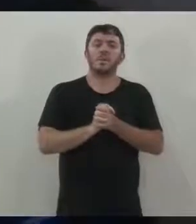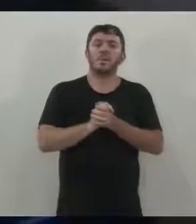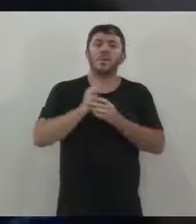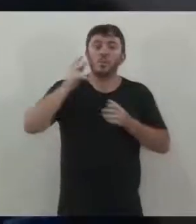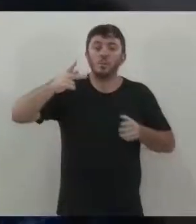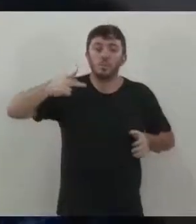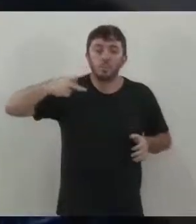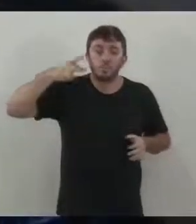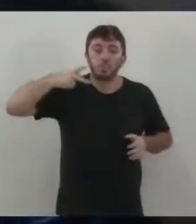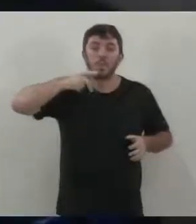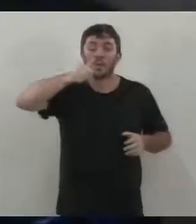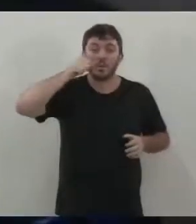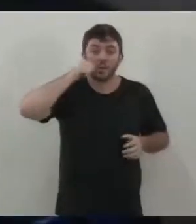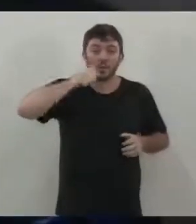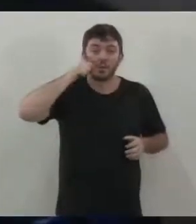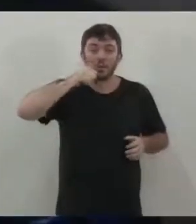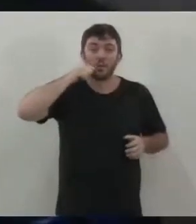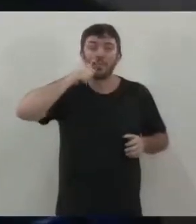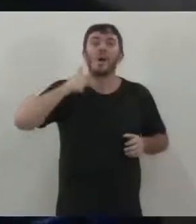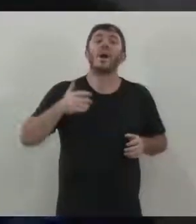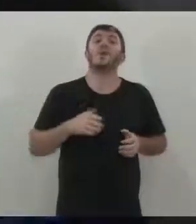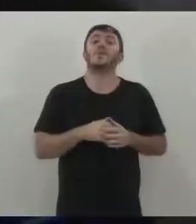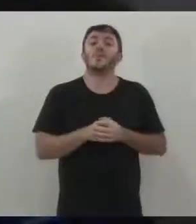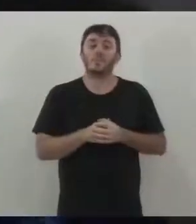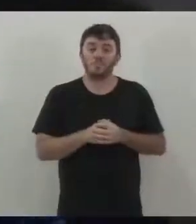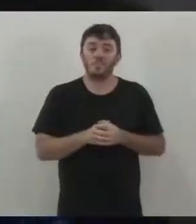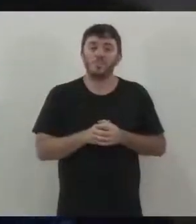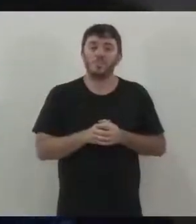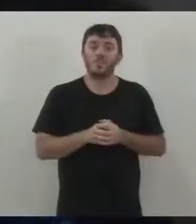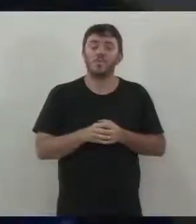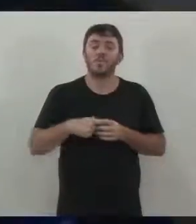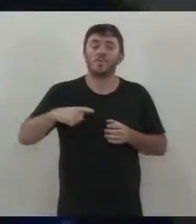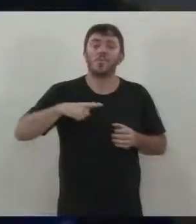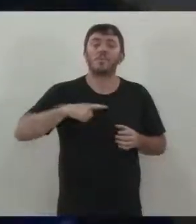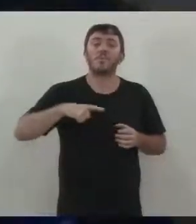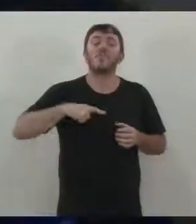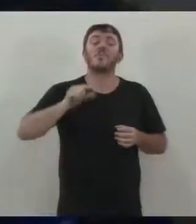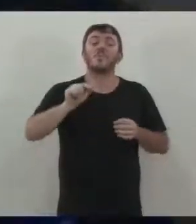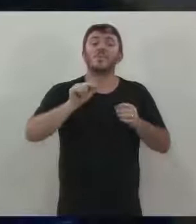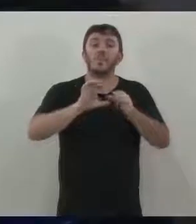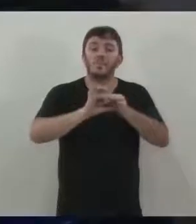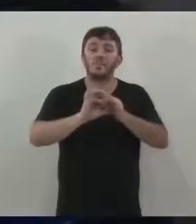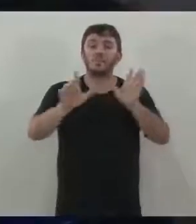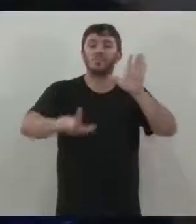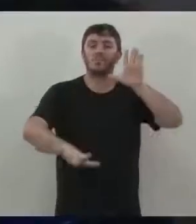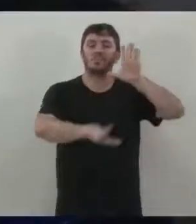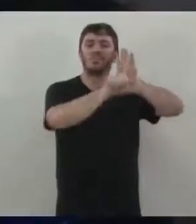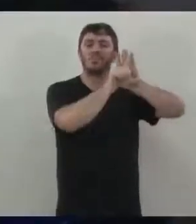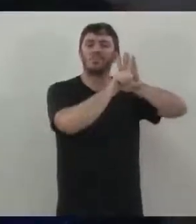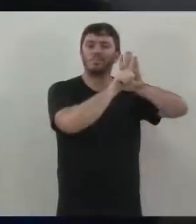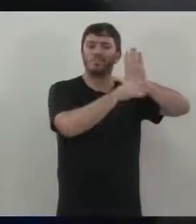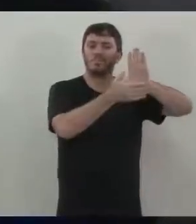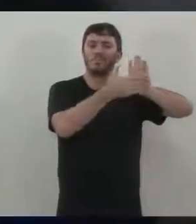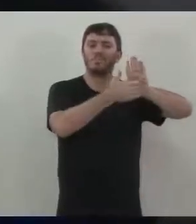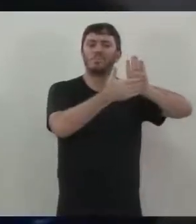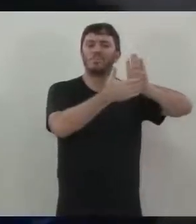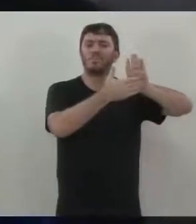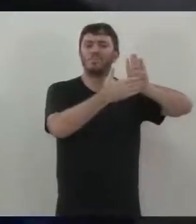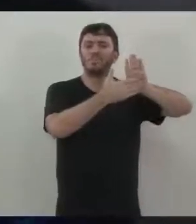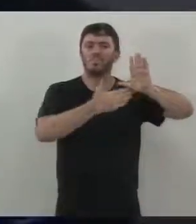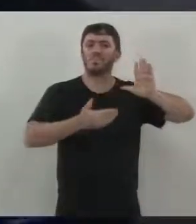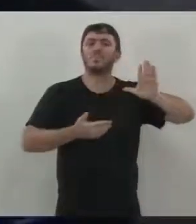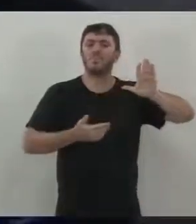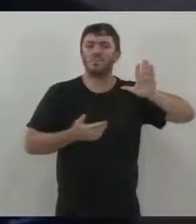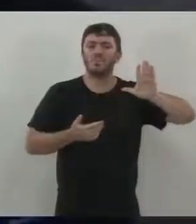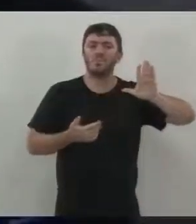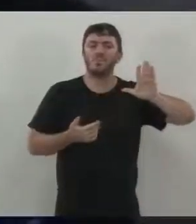nome, foi muito polemizado na época da aprovação da lei, né, da resolução, na verdade, porque ele